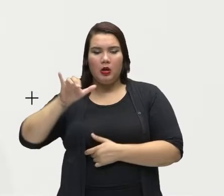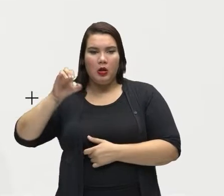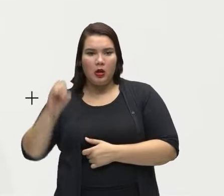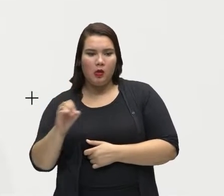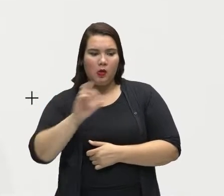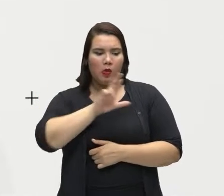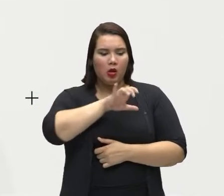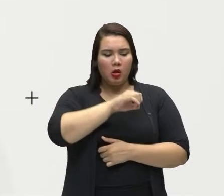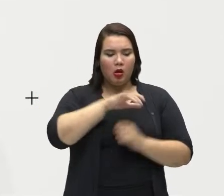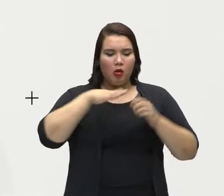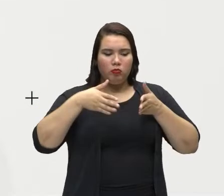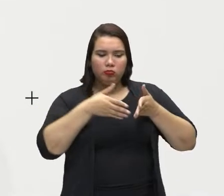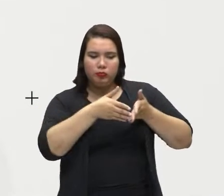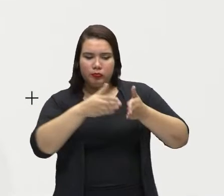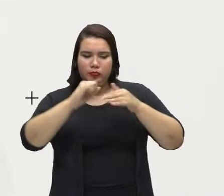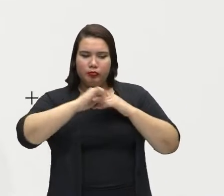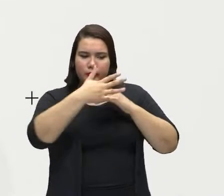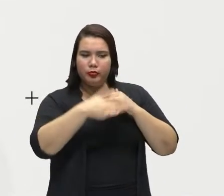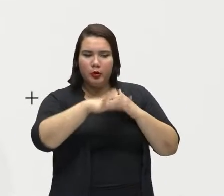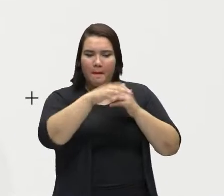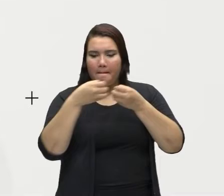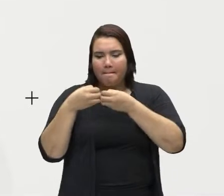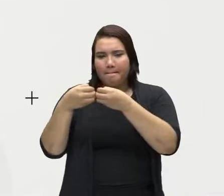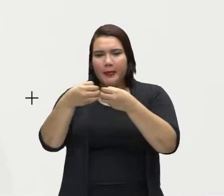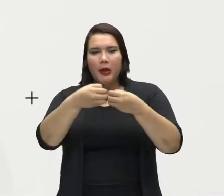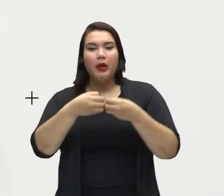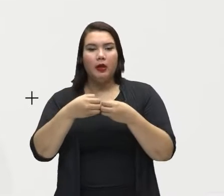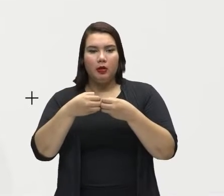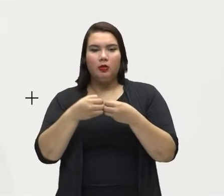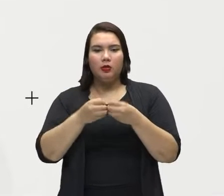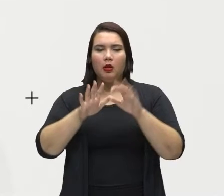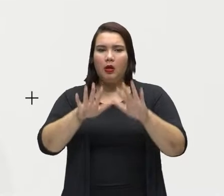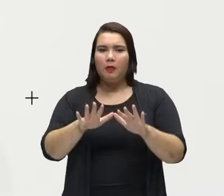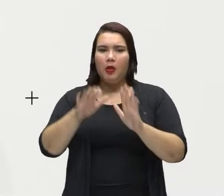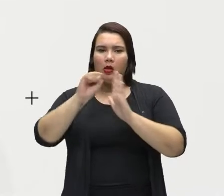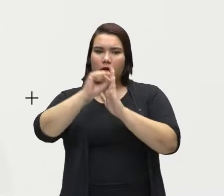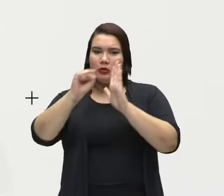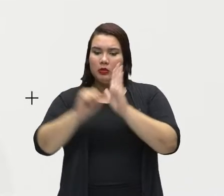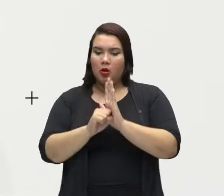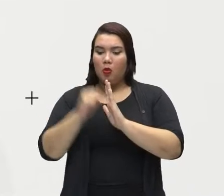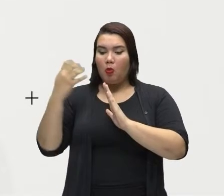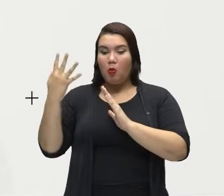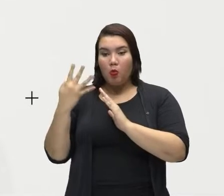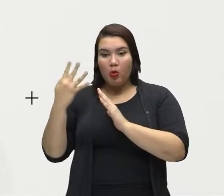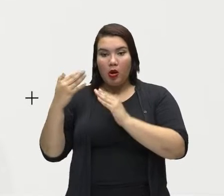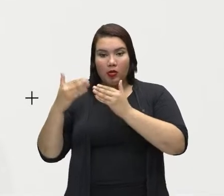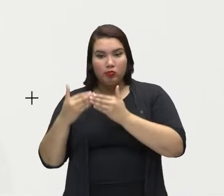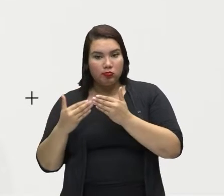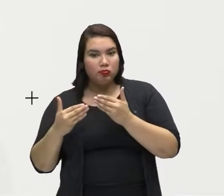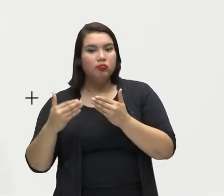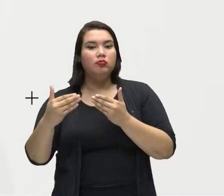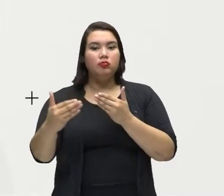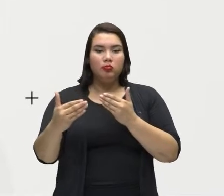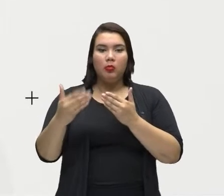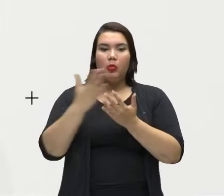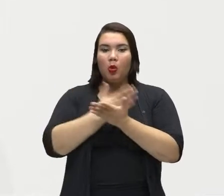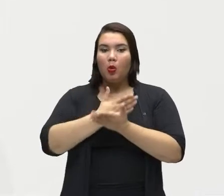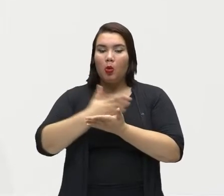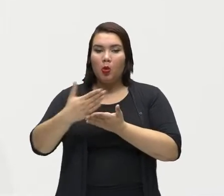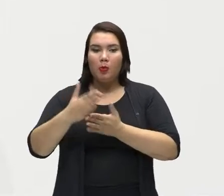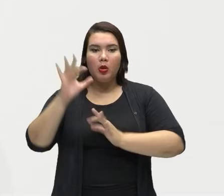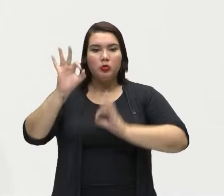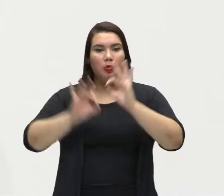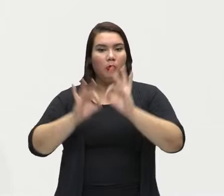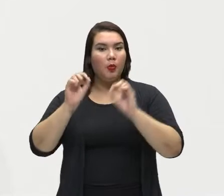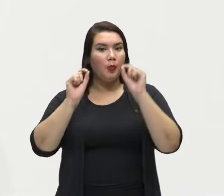Senegal e Níger. Já no século IV em diante, vamos ver eles iniciando aí um